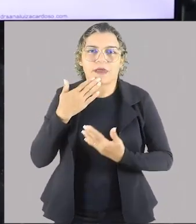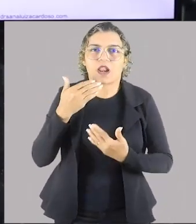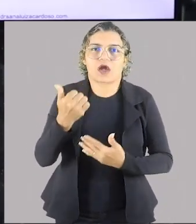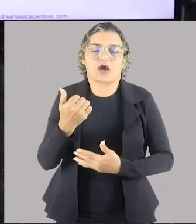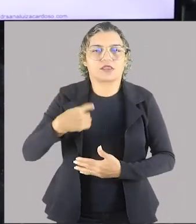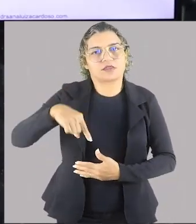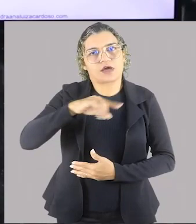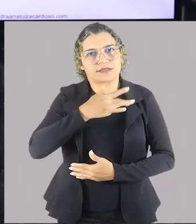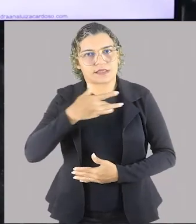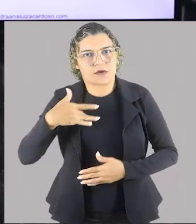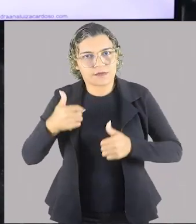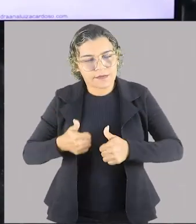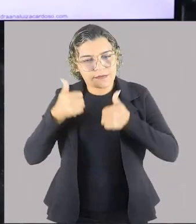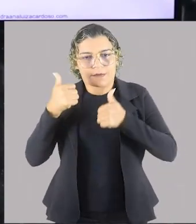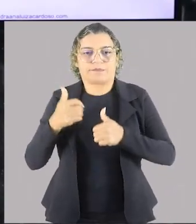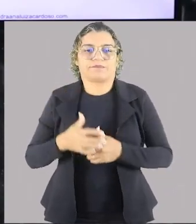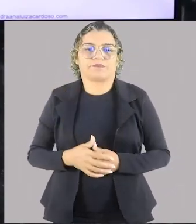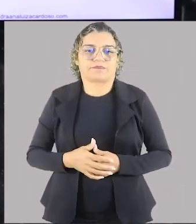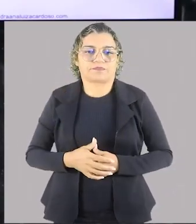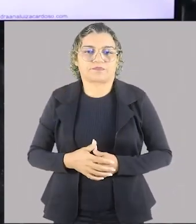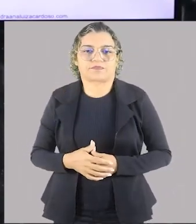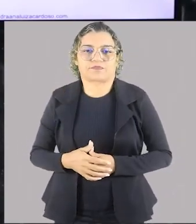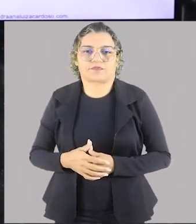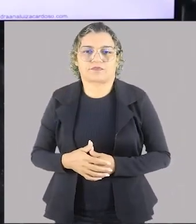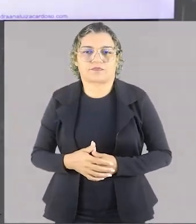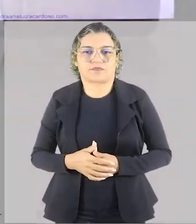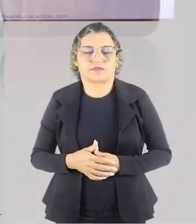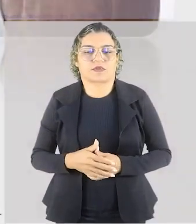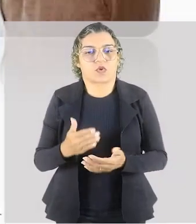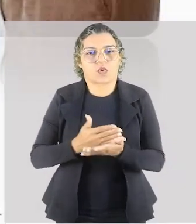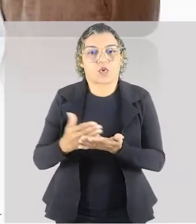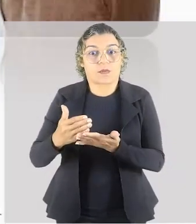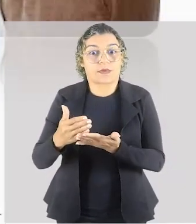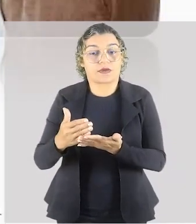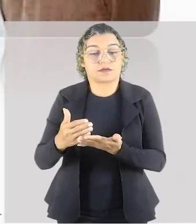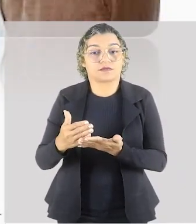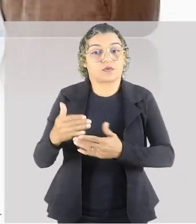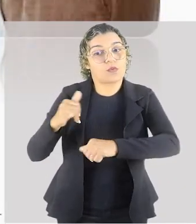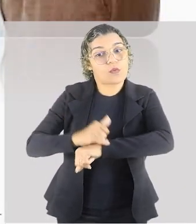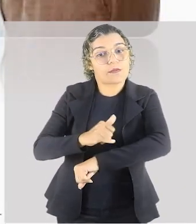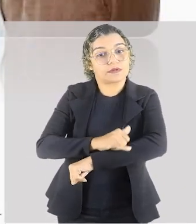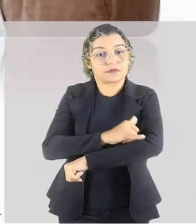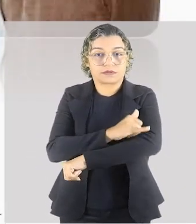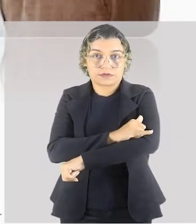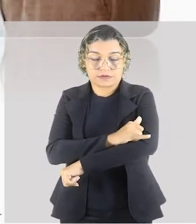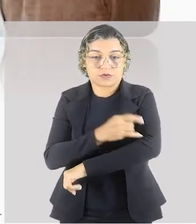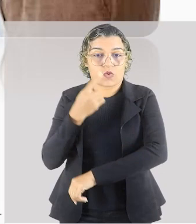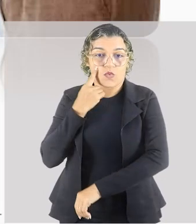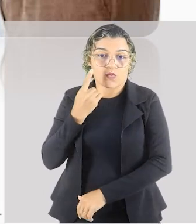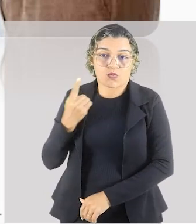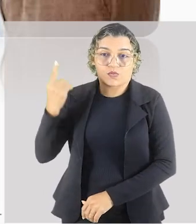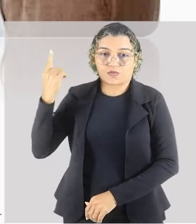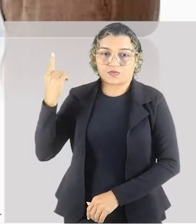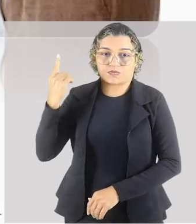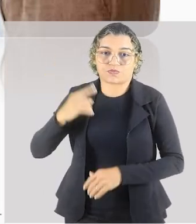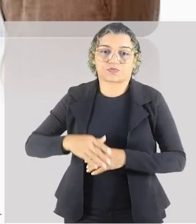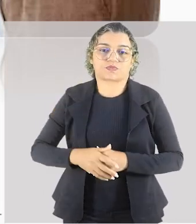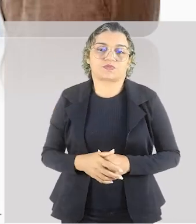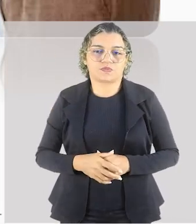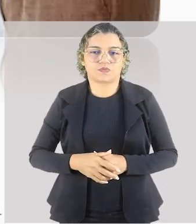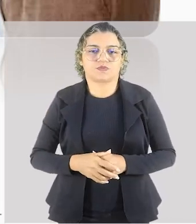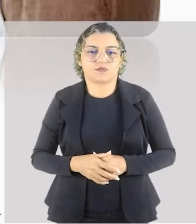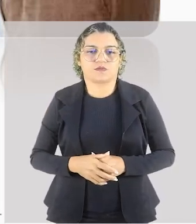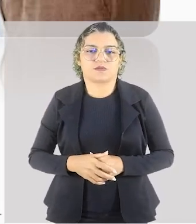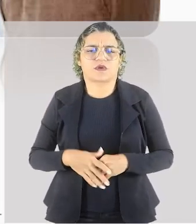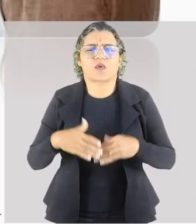da síndrome metabólica. A iniciar pela obesidade central. Então, qual